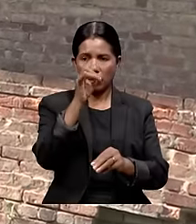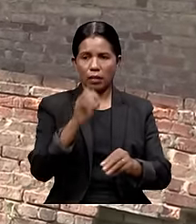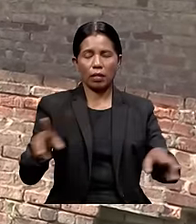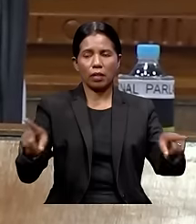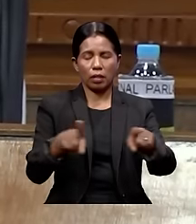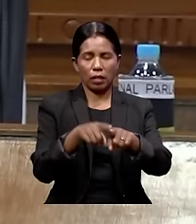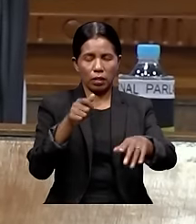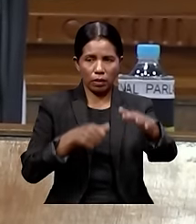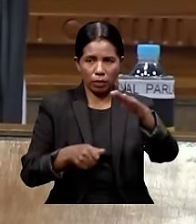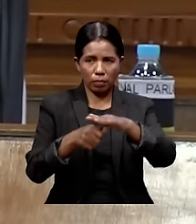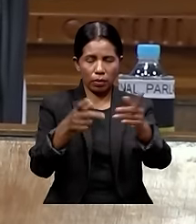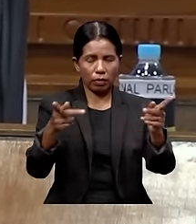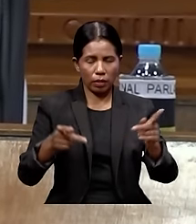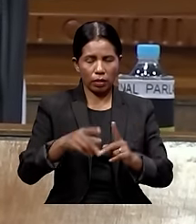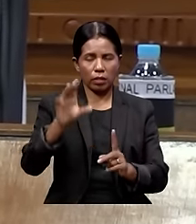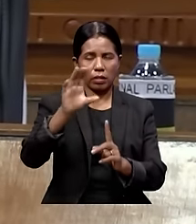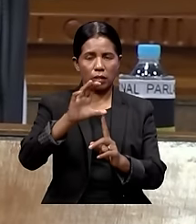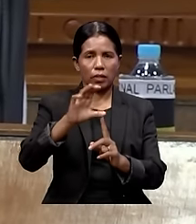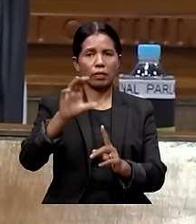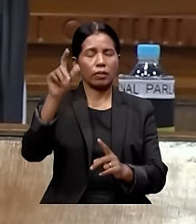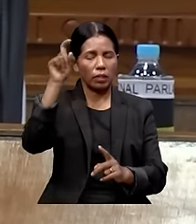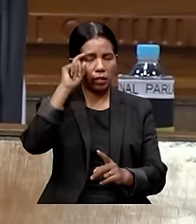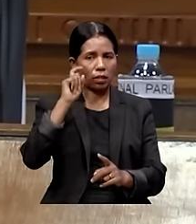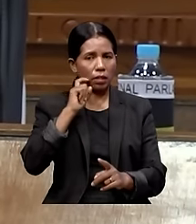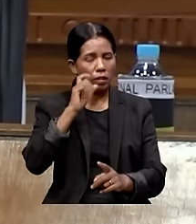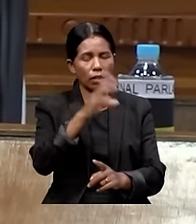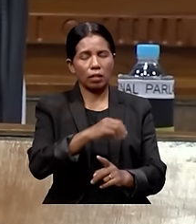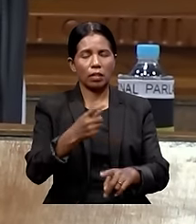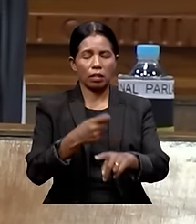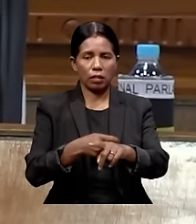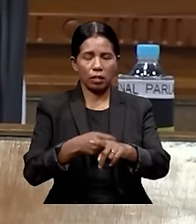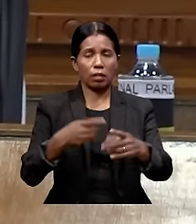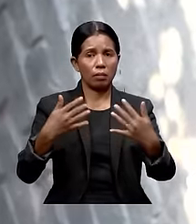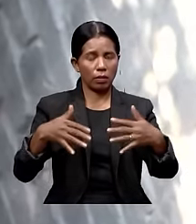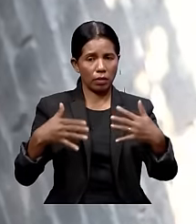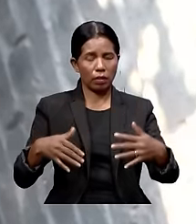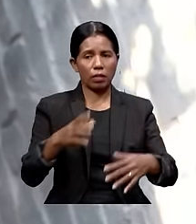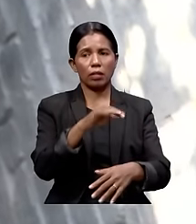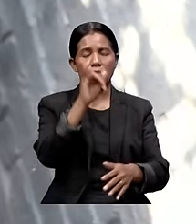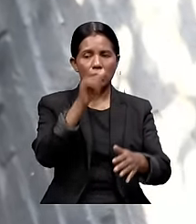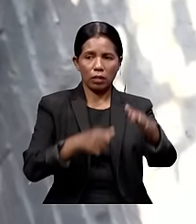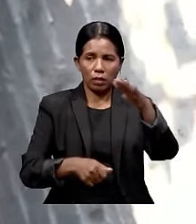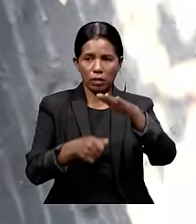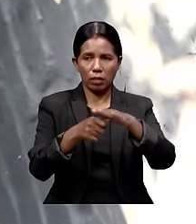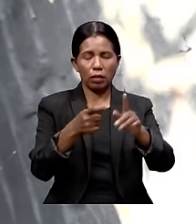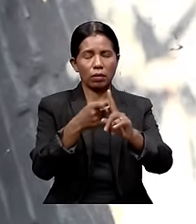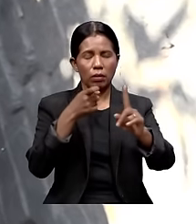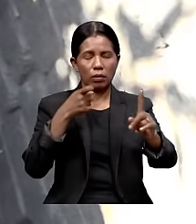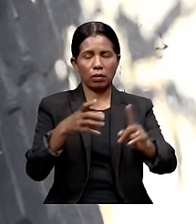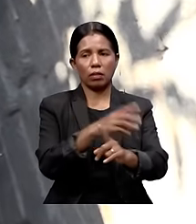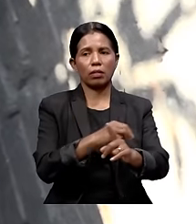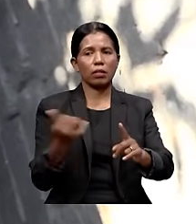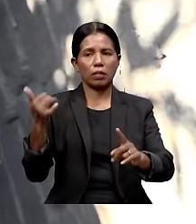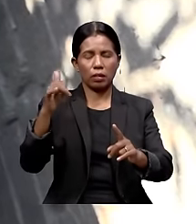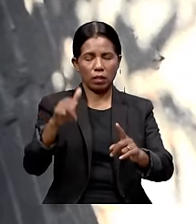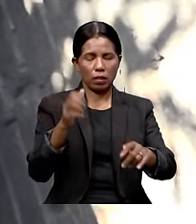Hanesan Subarfati, ba comandante Valentil, Kairala Xanana Guzmão, e tempo resistência, Rodi Helikang, Rusi inimigo, Sirania